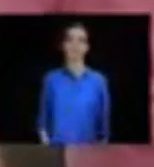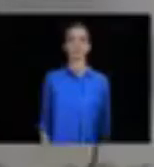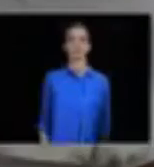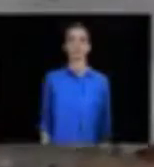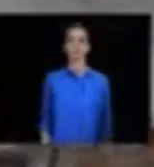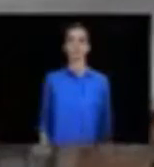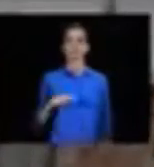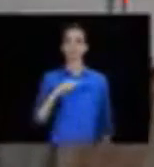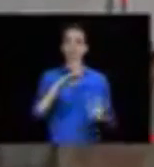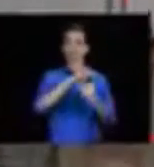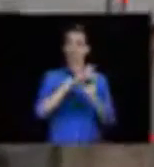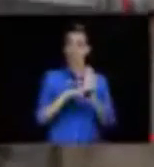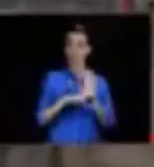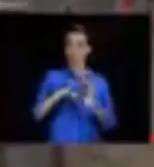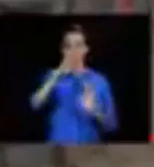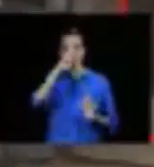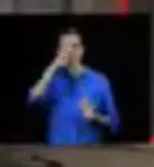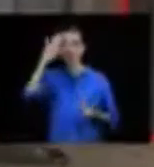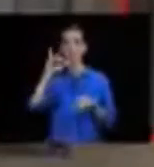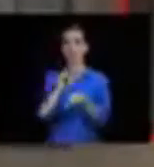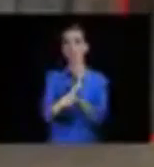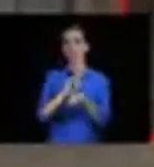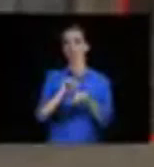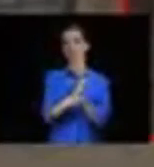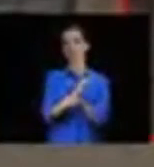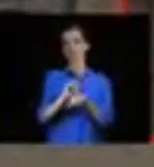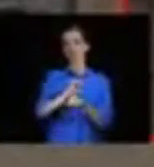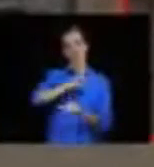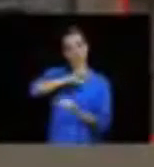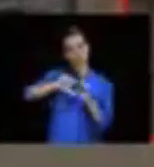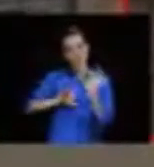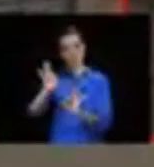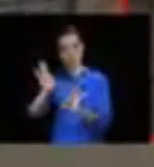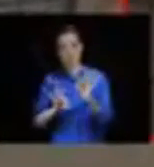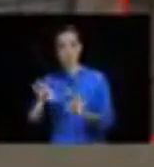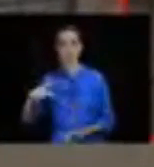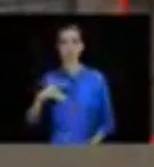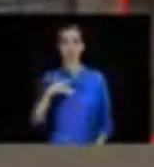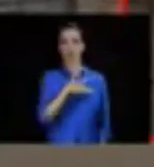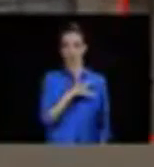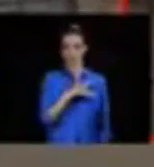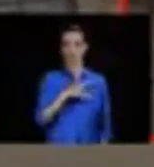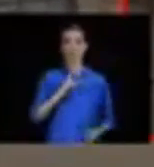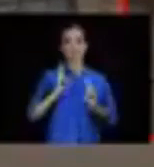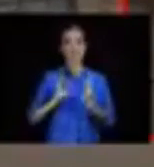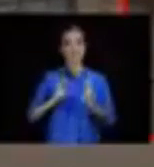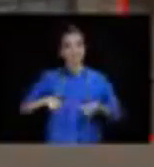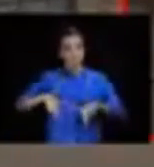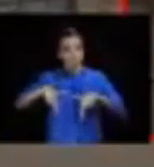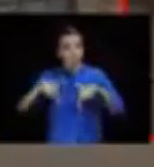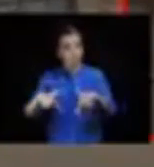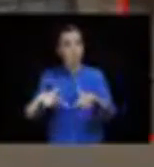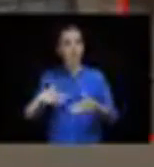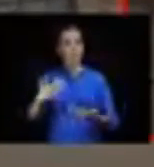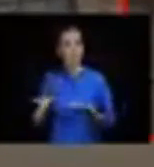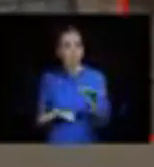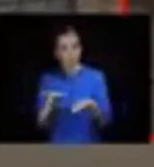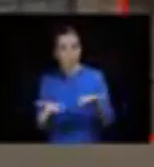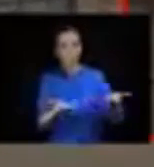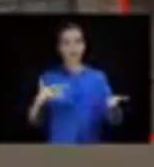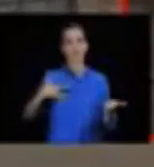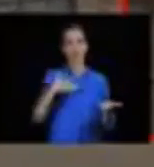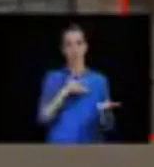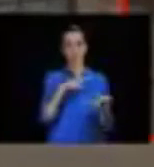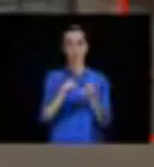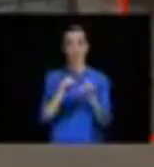longe, né? O programa é considerado uma das principais estratégias de reorganização da saúde, atuando sempre na promoção